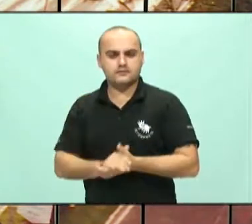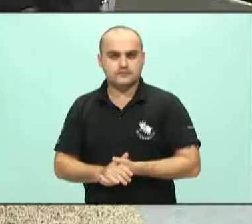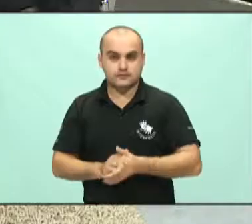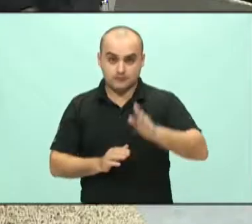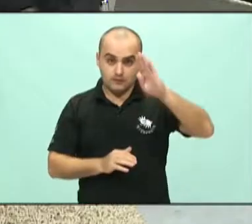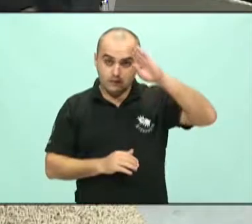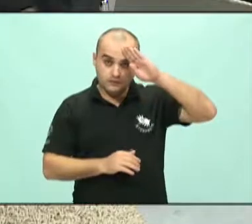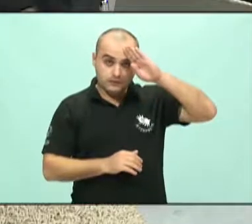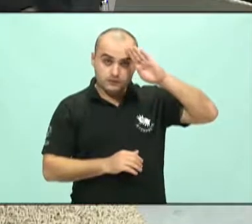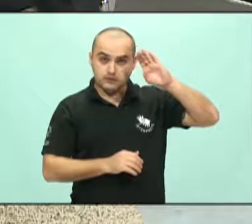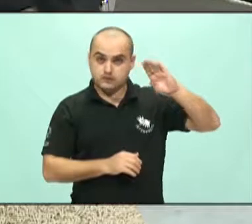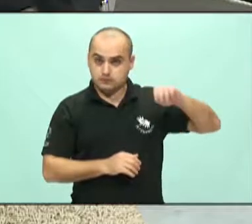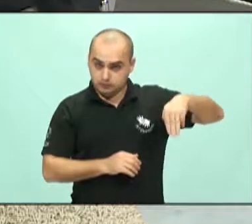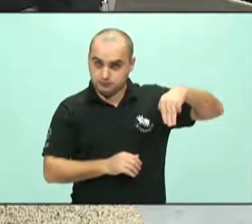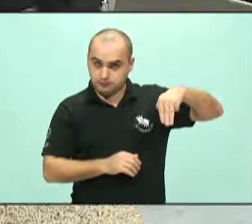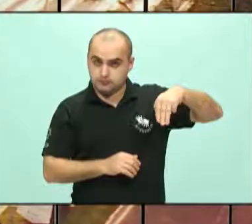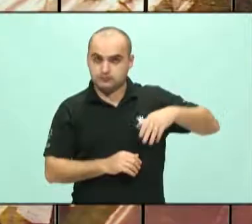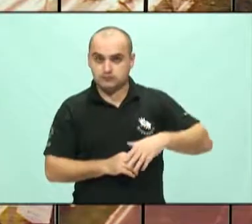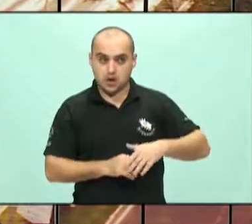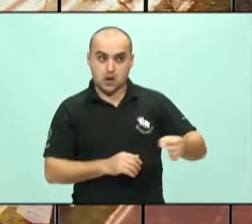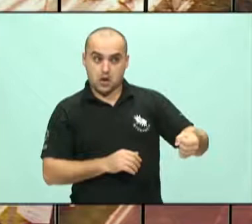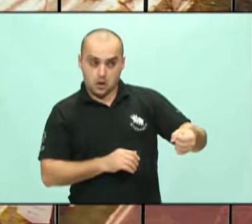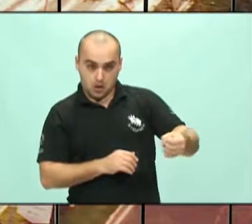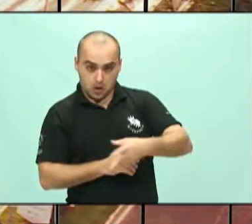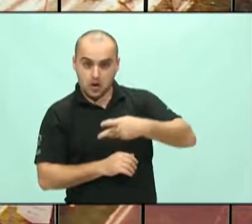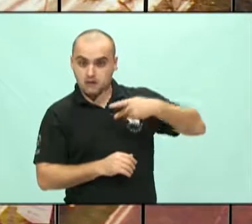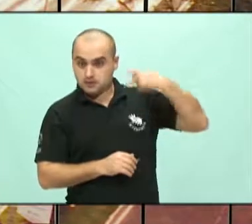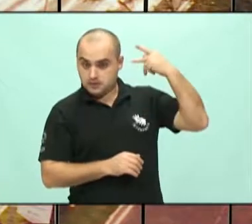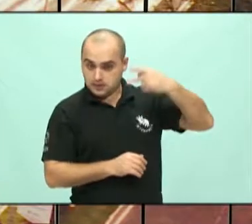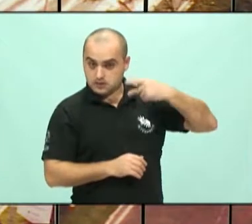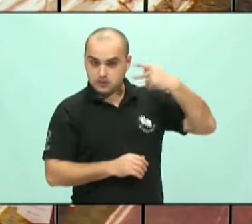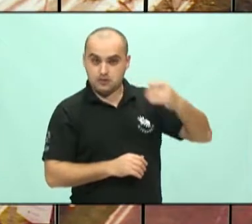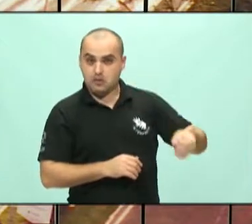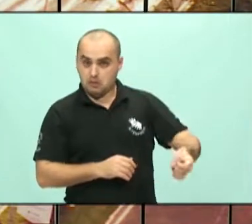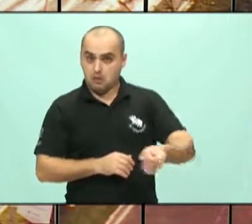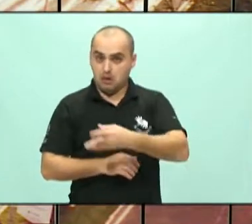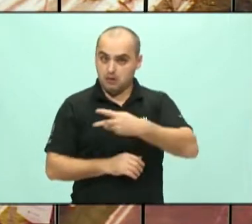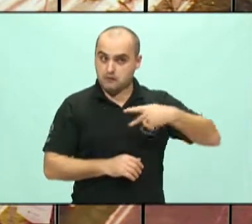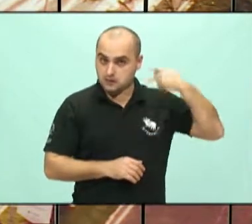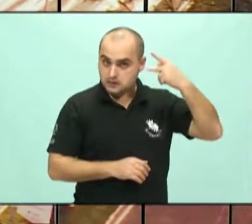da nova política, não é governador, da nova política,